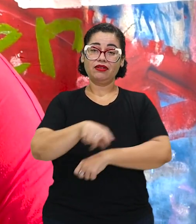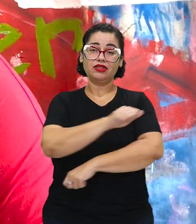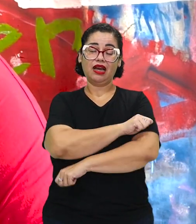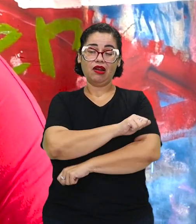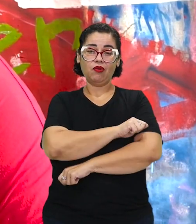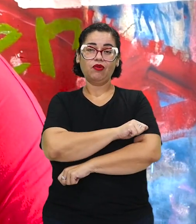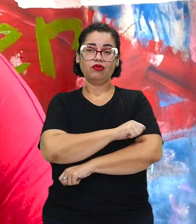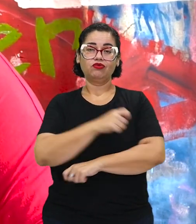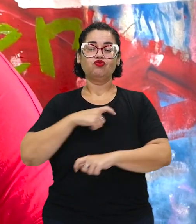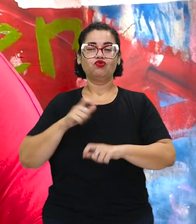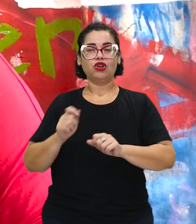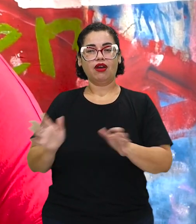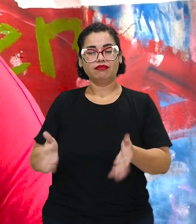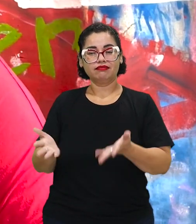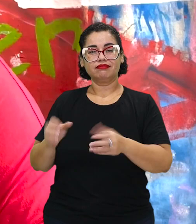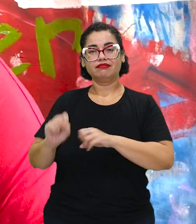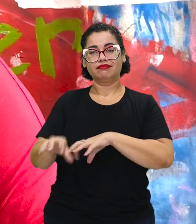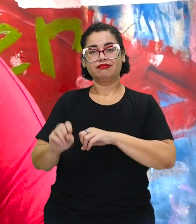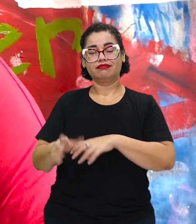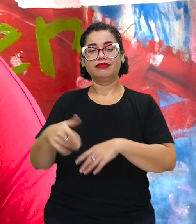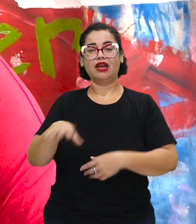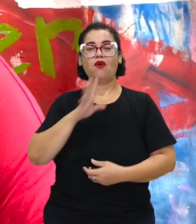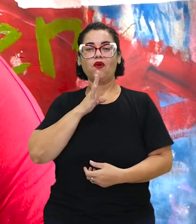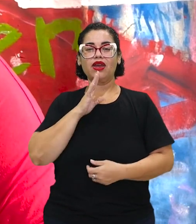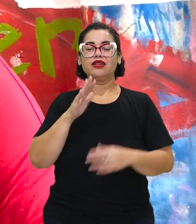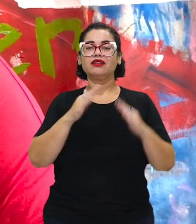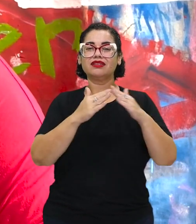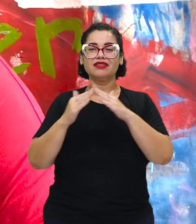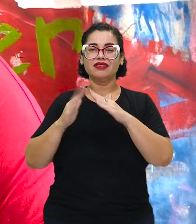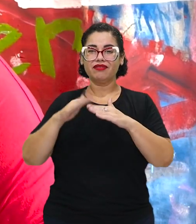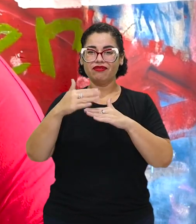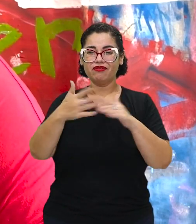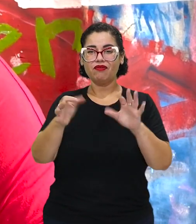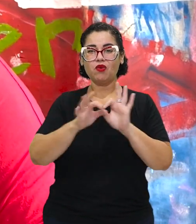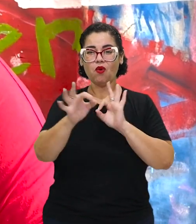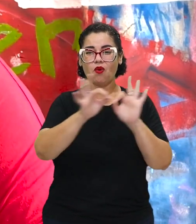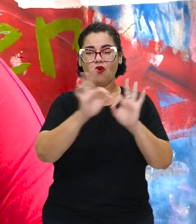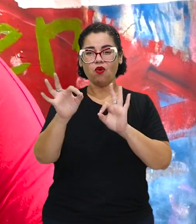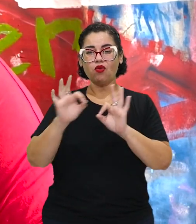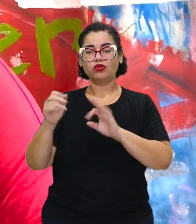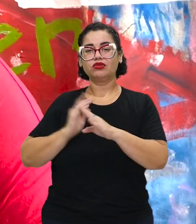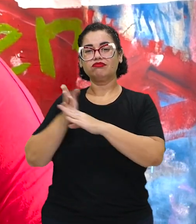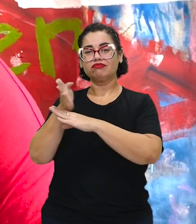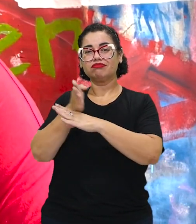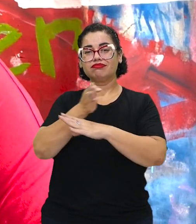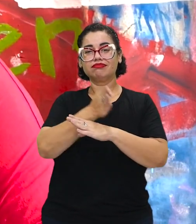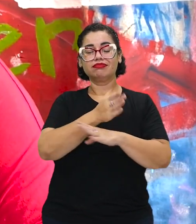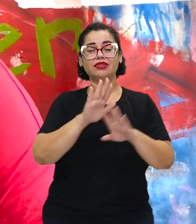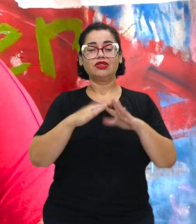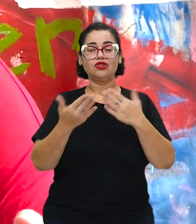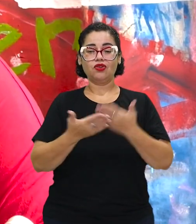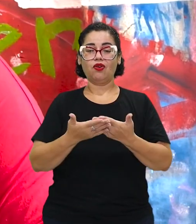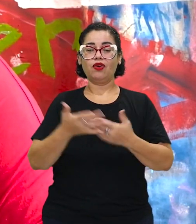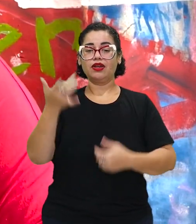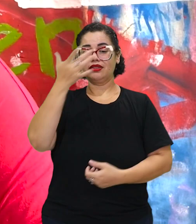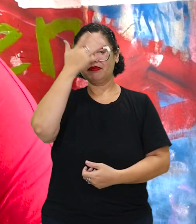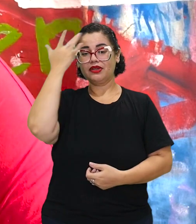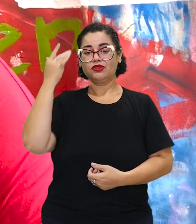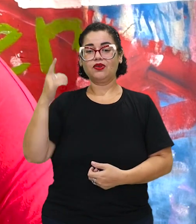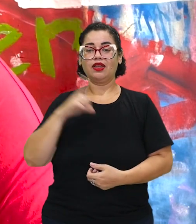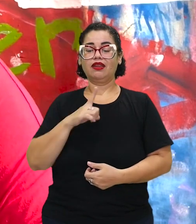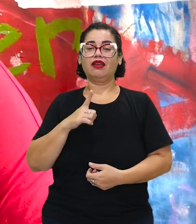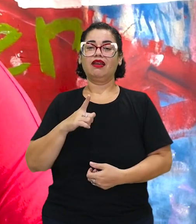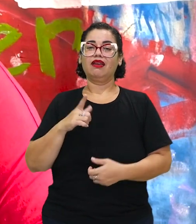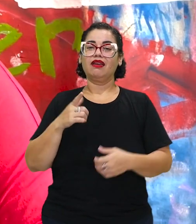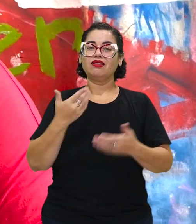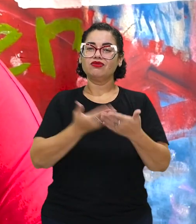Muitos alunos, né, que hoje eu trabalho, eu comecei na periferia, hoje eu estou numa das escolas, assim, que as